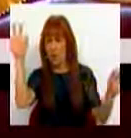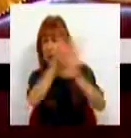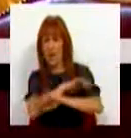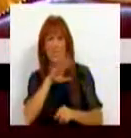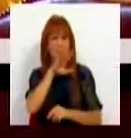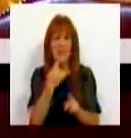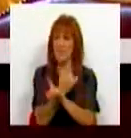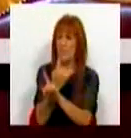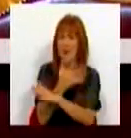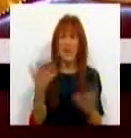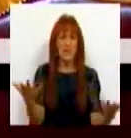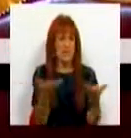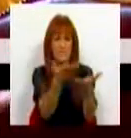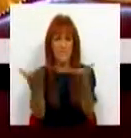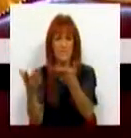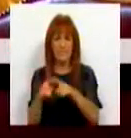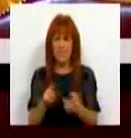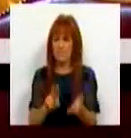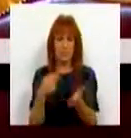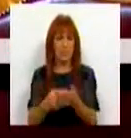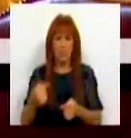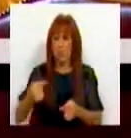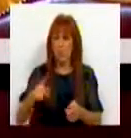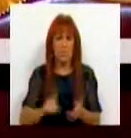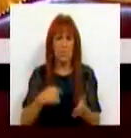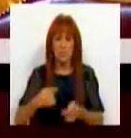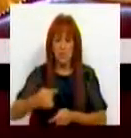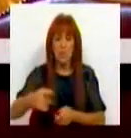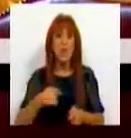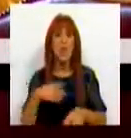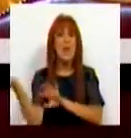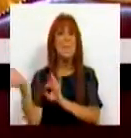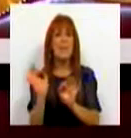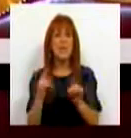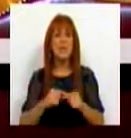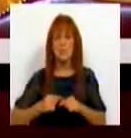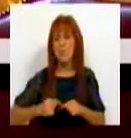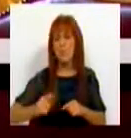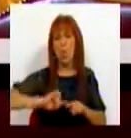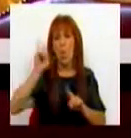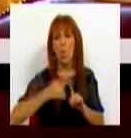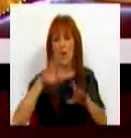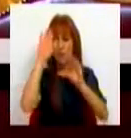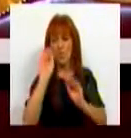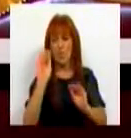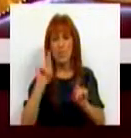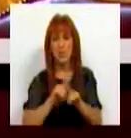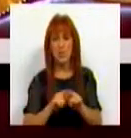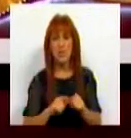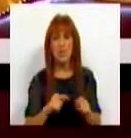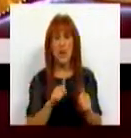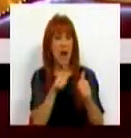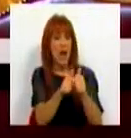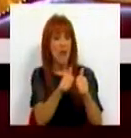várias famílias em que tropeçamos todos os dias. Estamos a preparar ao longo deste ano formação para os